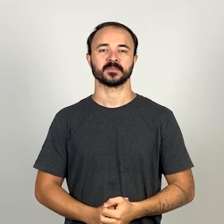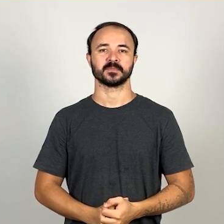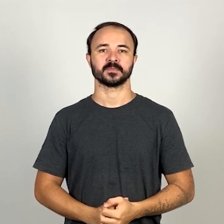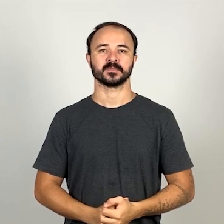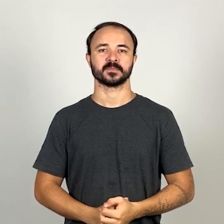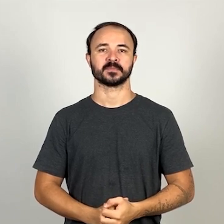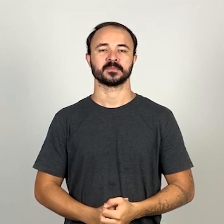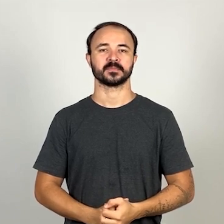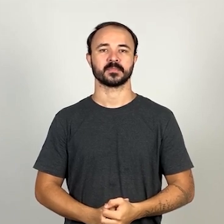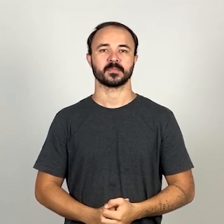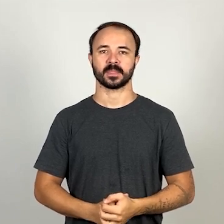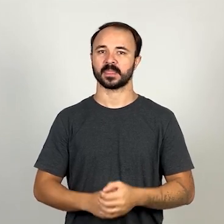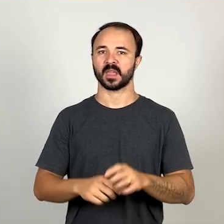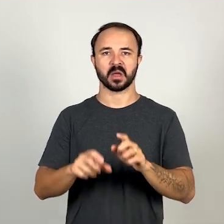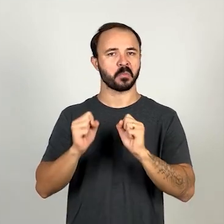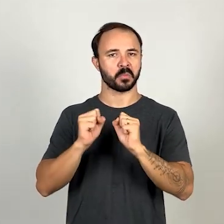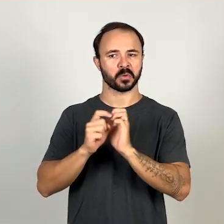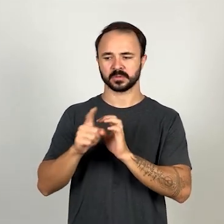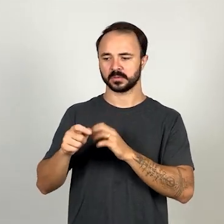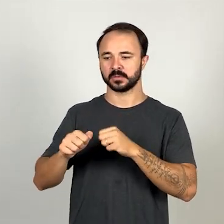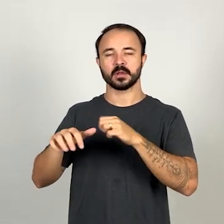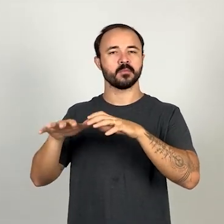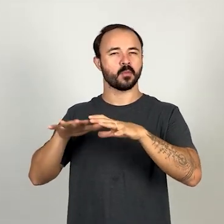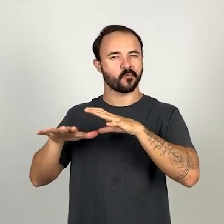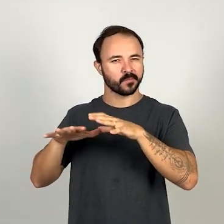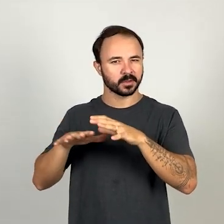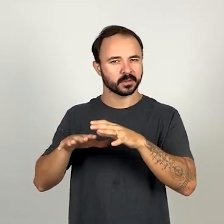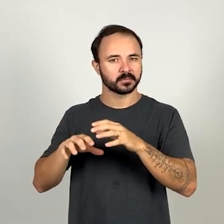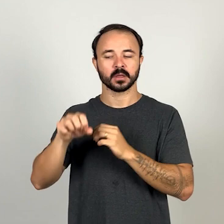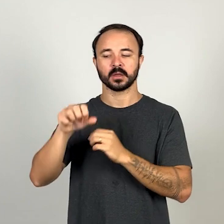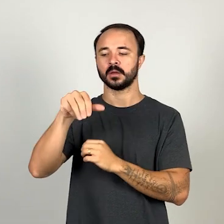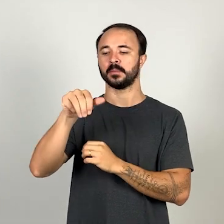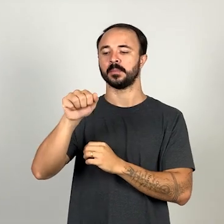também com o gerador manual.